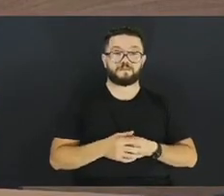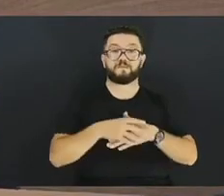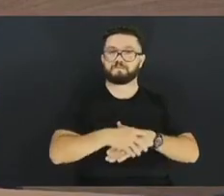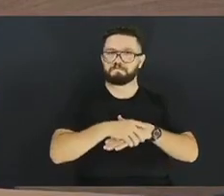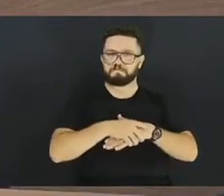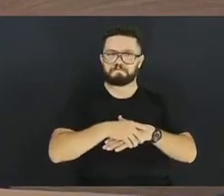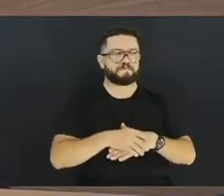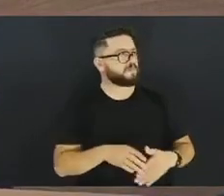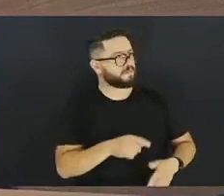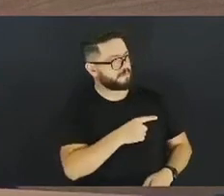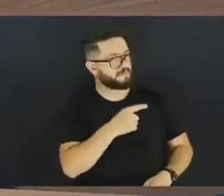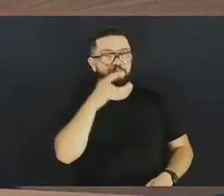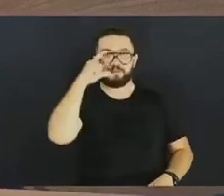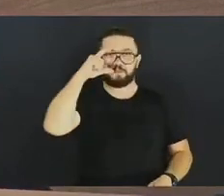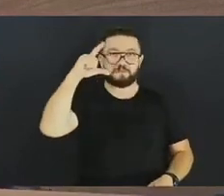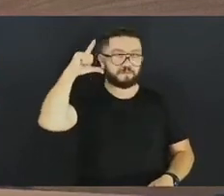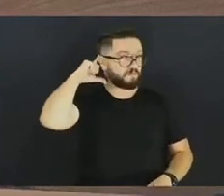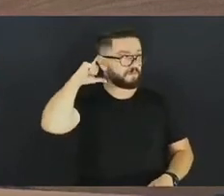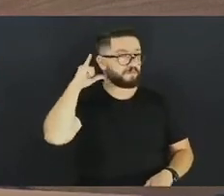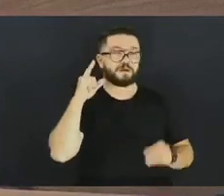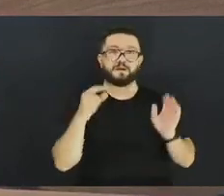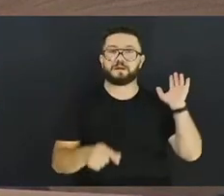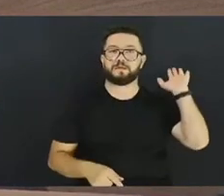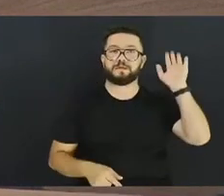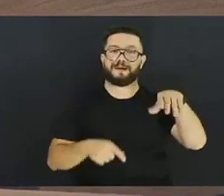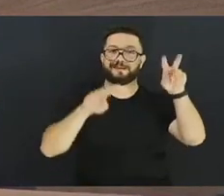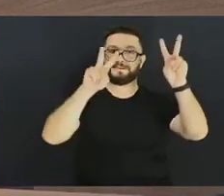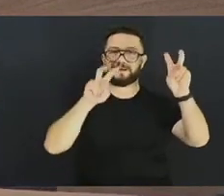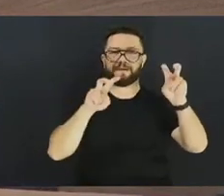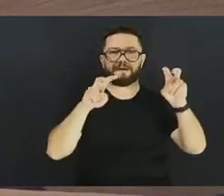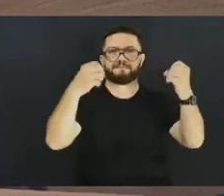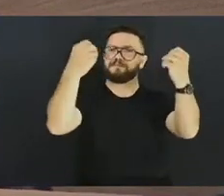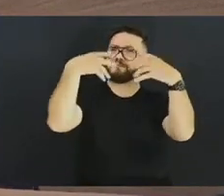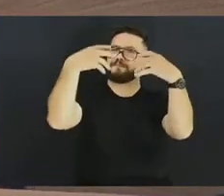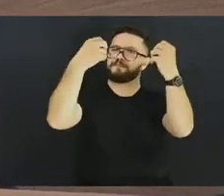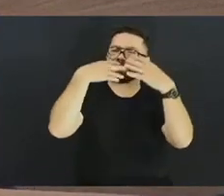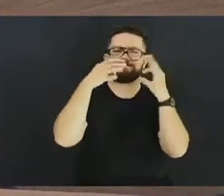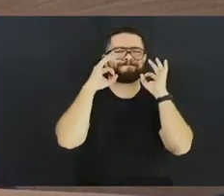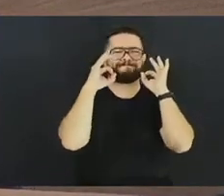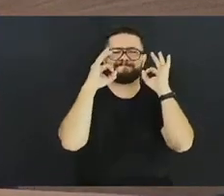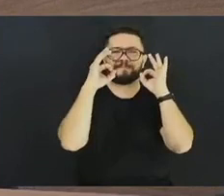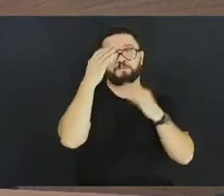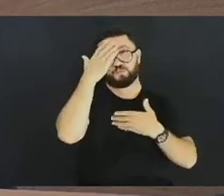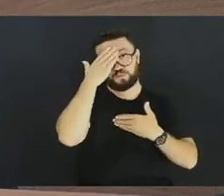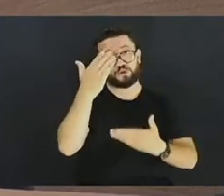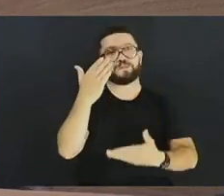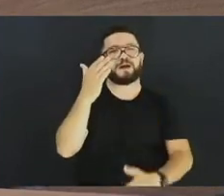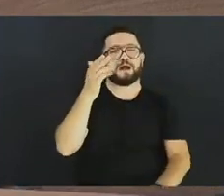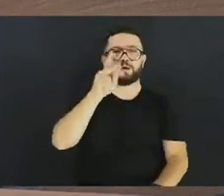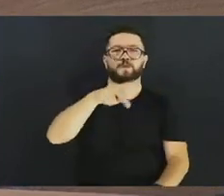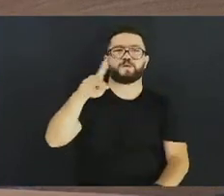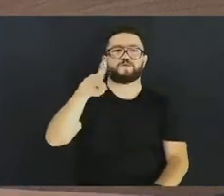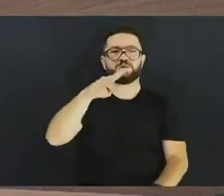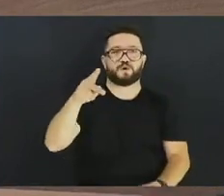esse tema, que é importante, é uma aula que nós tivemos aqui, para agradecer, né, o professor por dar essa aula para nós